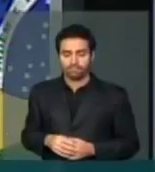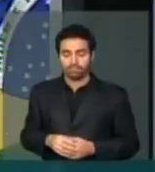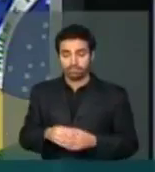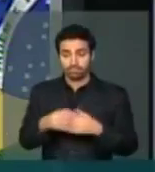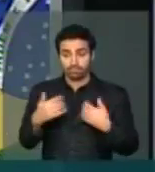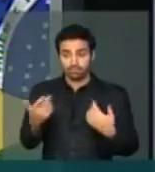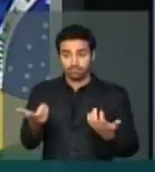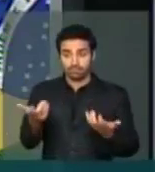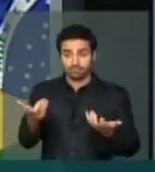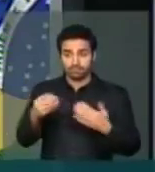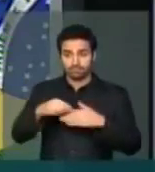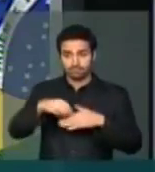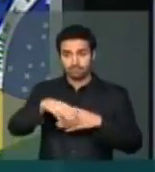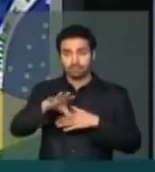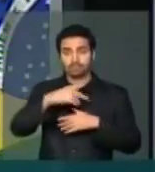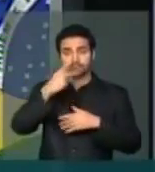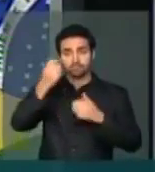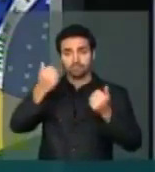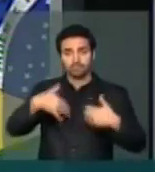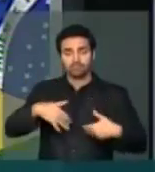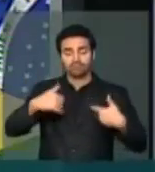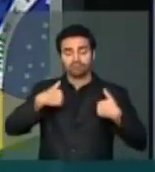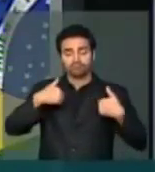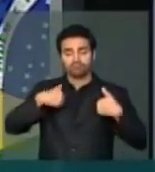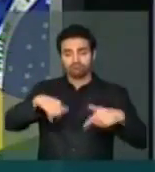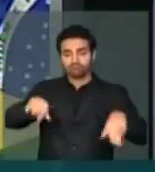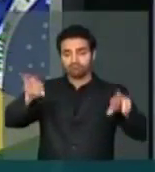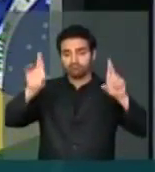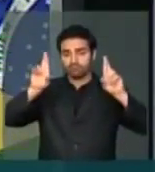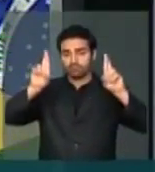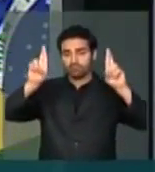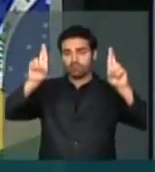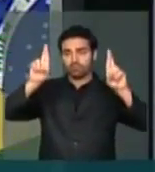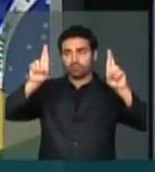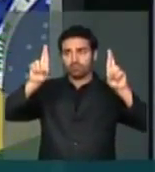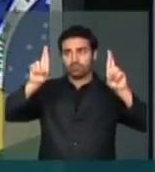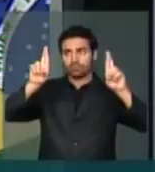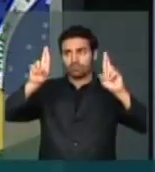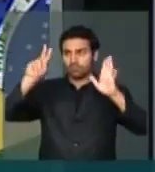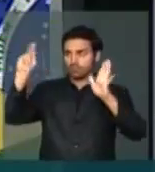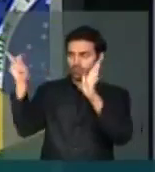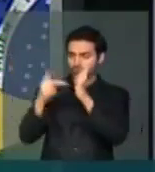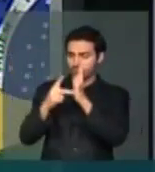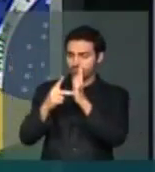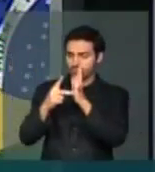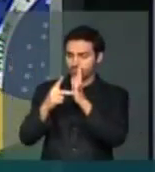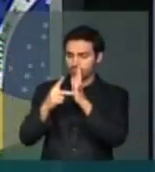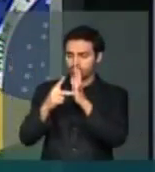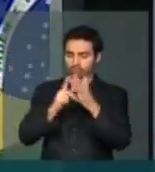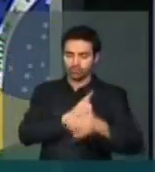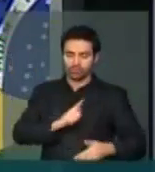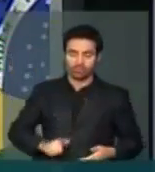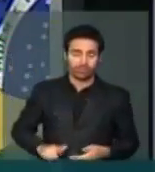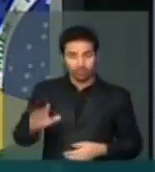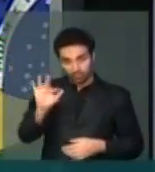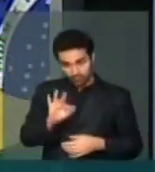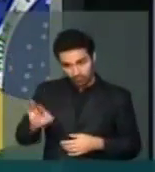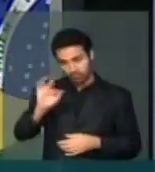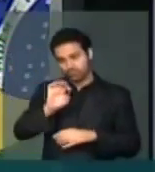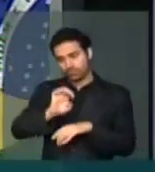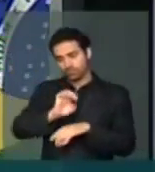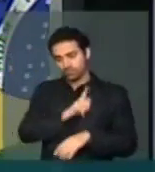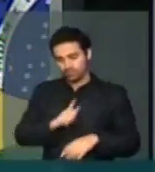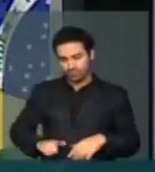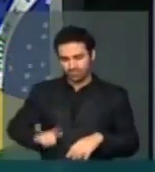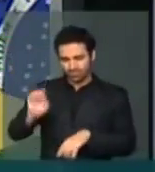este registro, na esperança de que, realmente, o governo federal, o governo